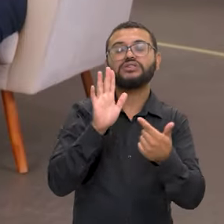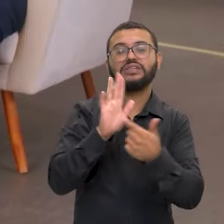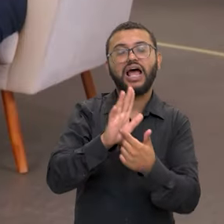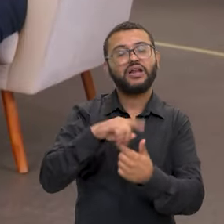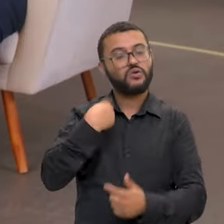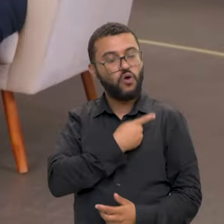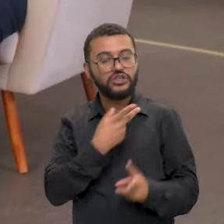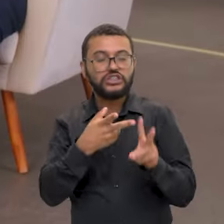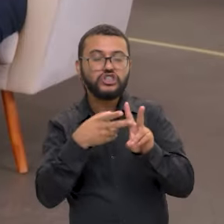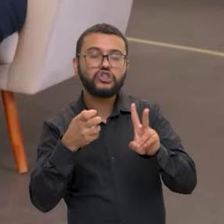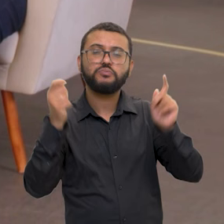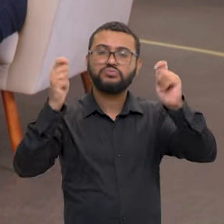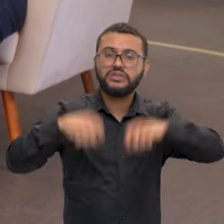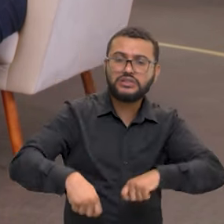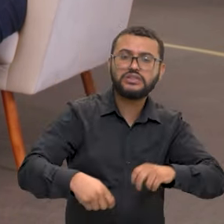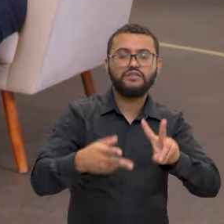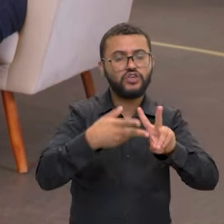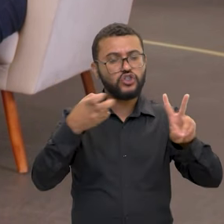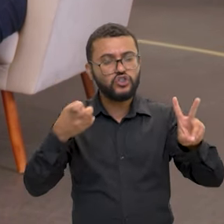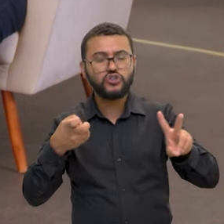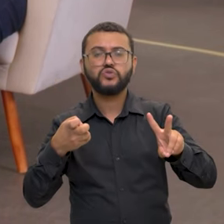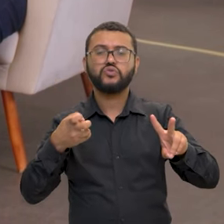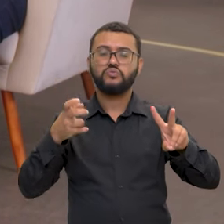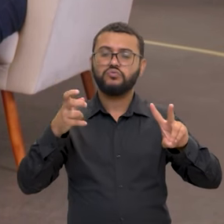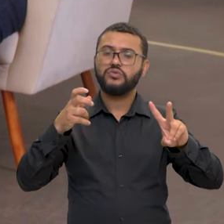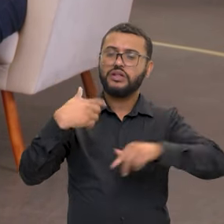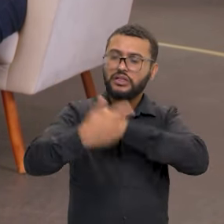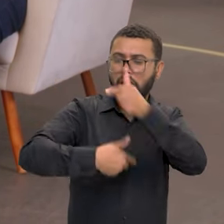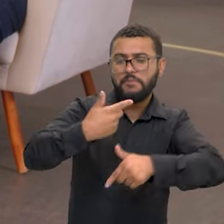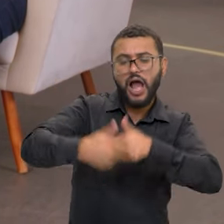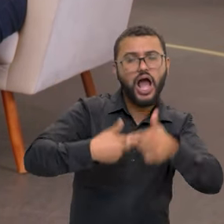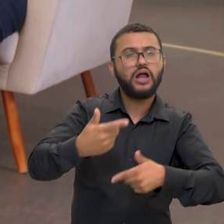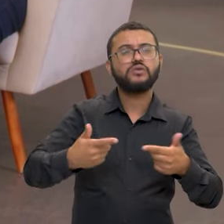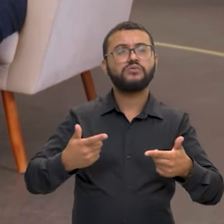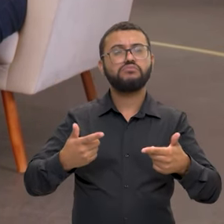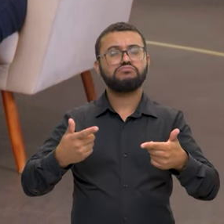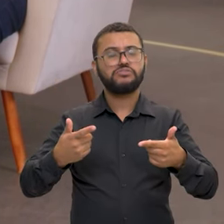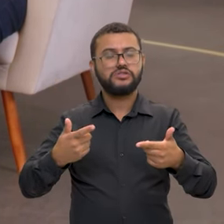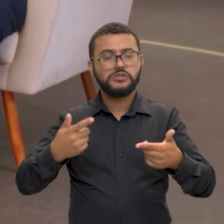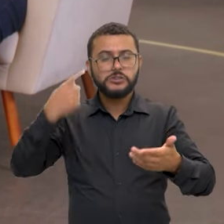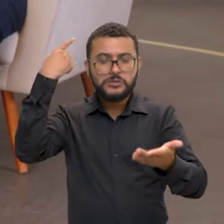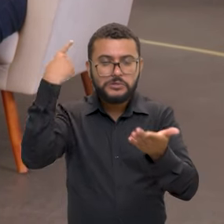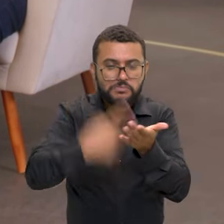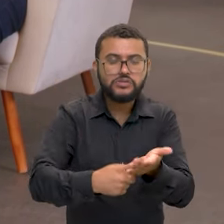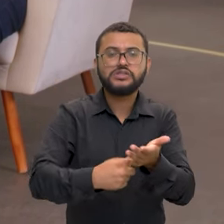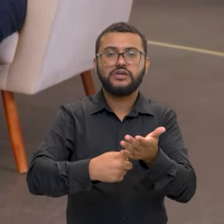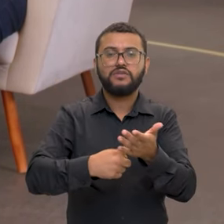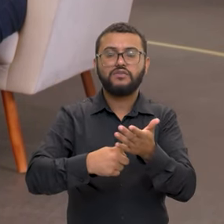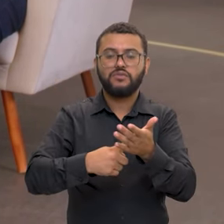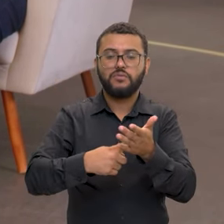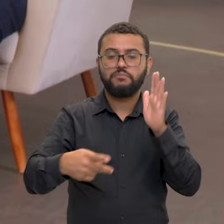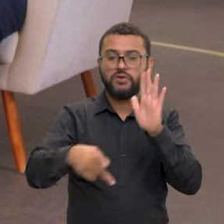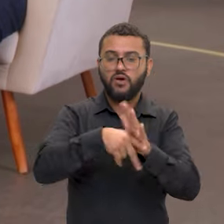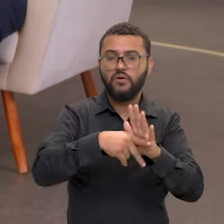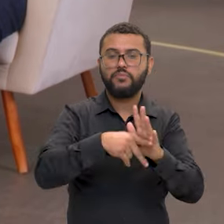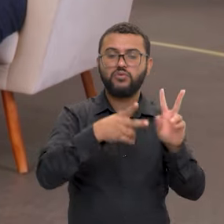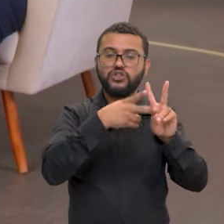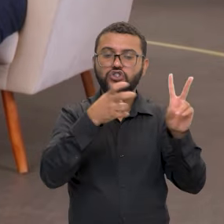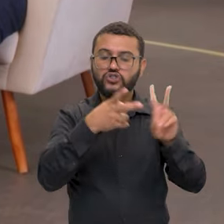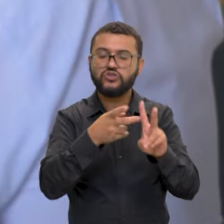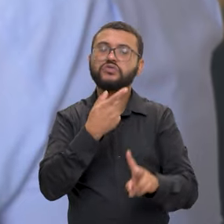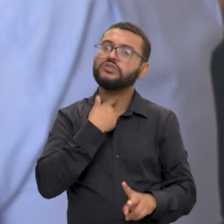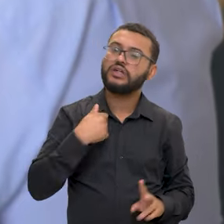capacidade de poder consolidar a nossa própria demanda, digamos assim.